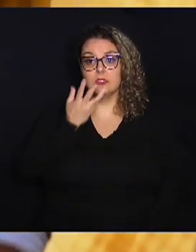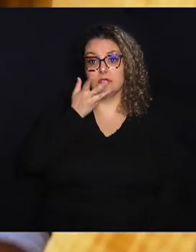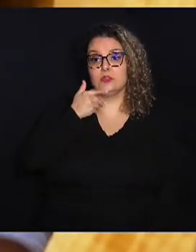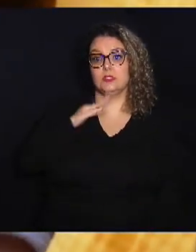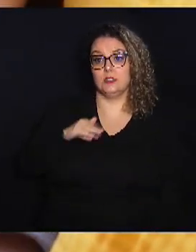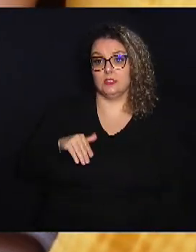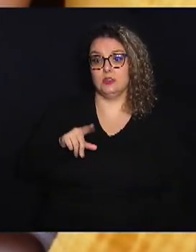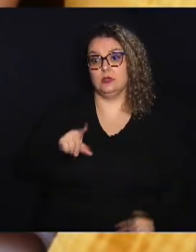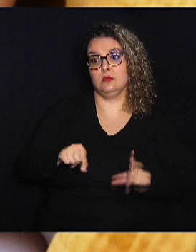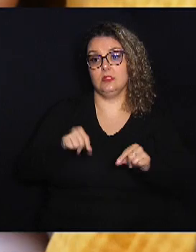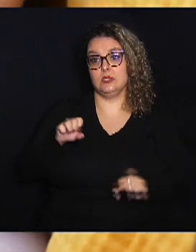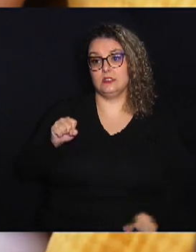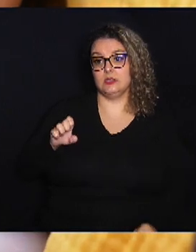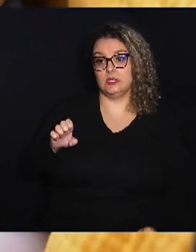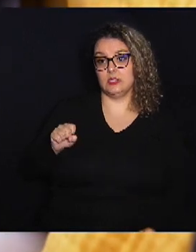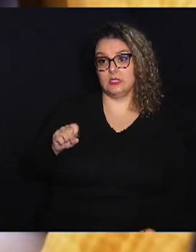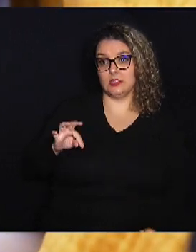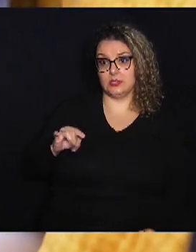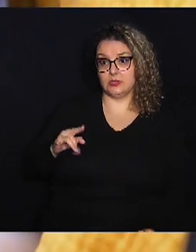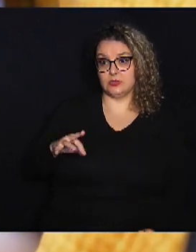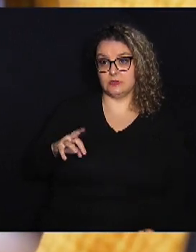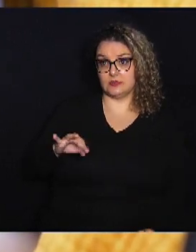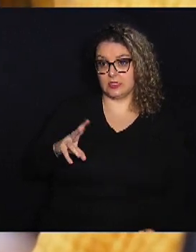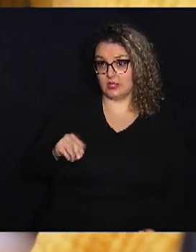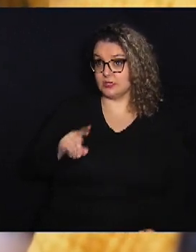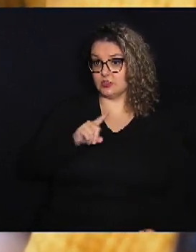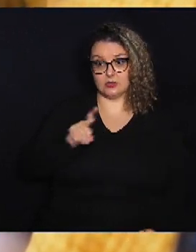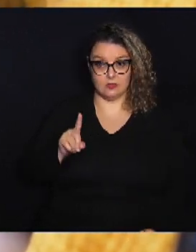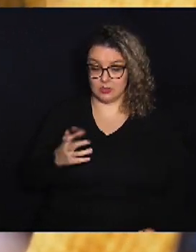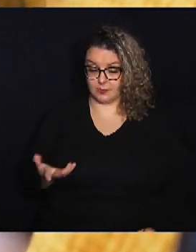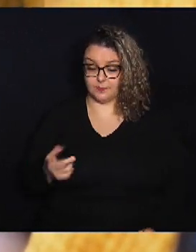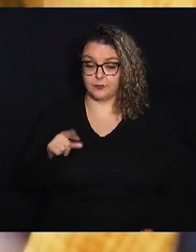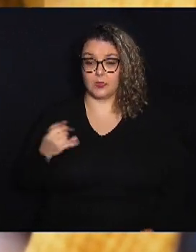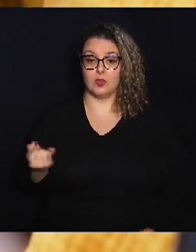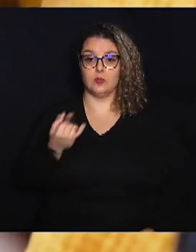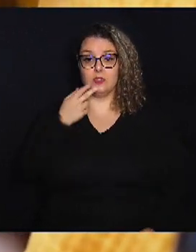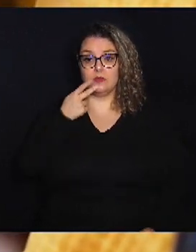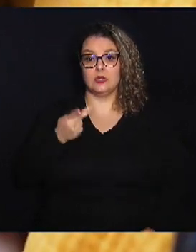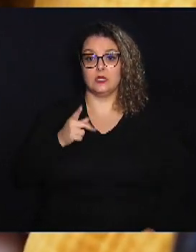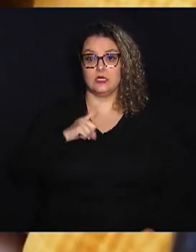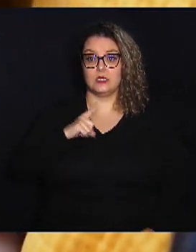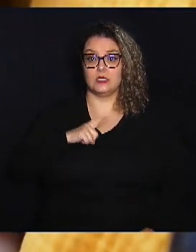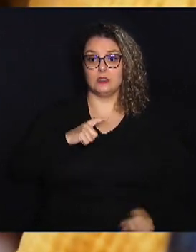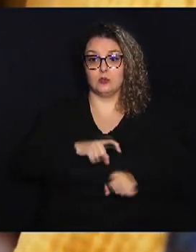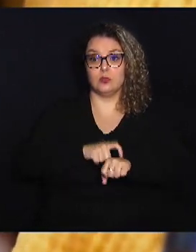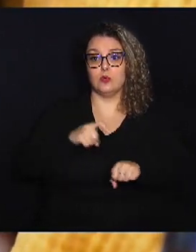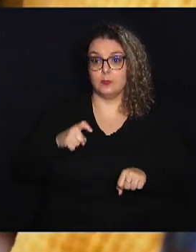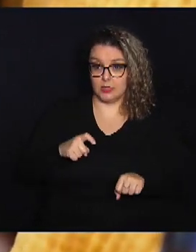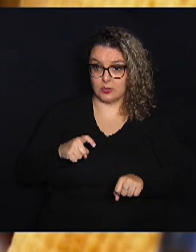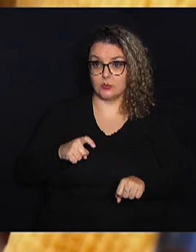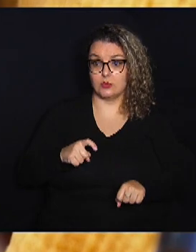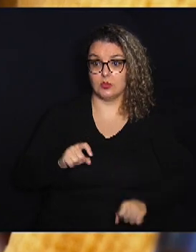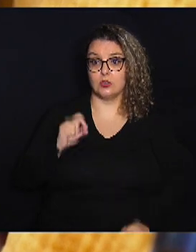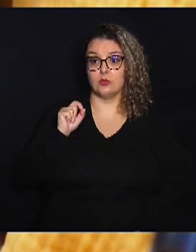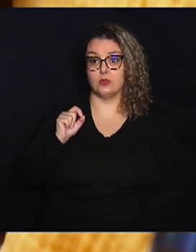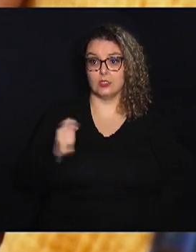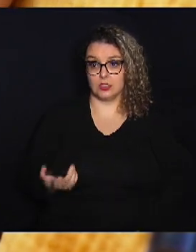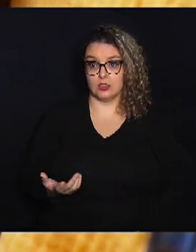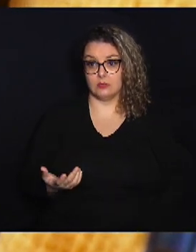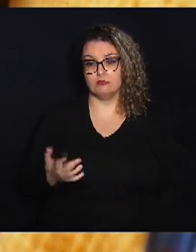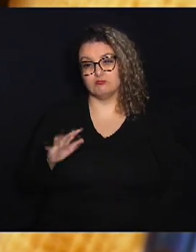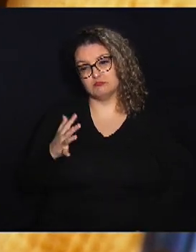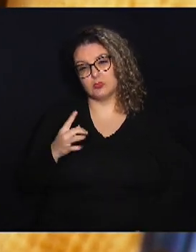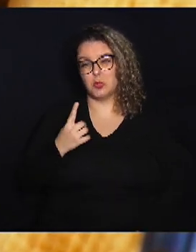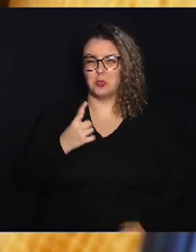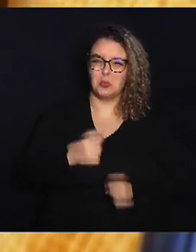com a seletividade, mas não são. É importante a gente falar que a gente tem uma fase que é por volta de 1 ano